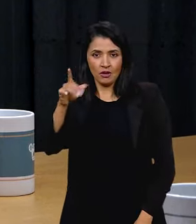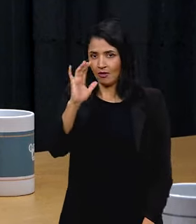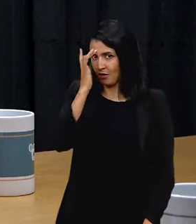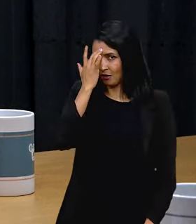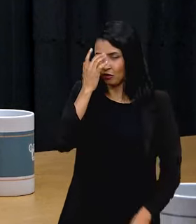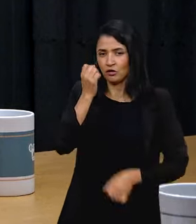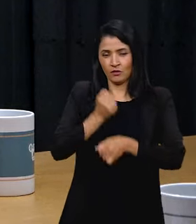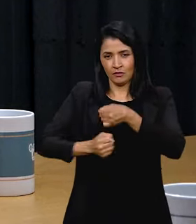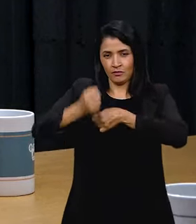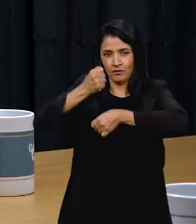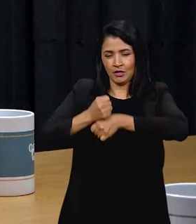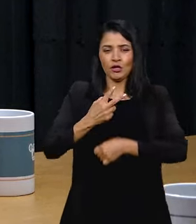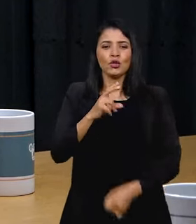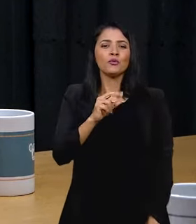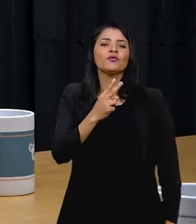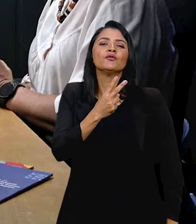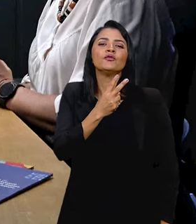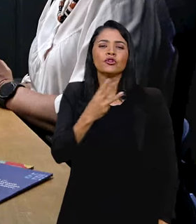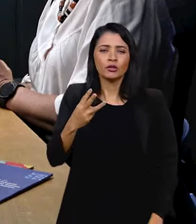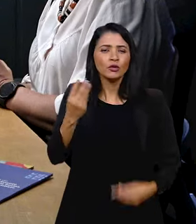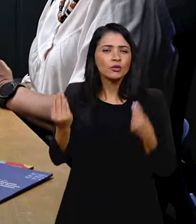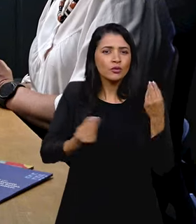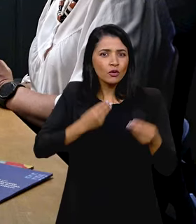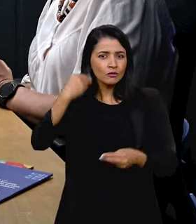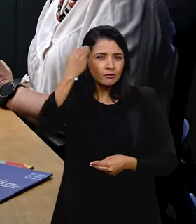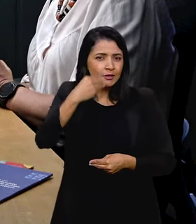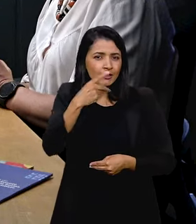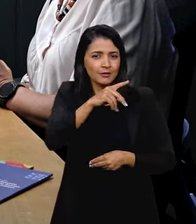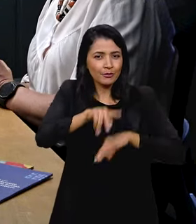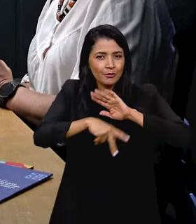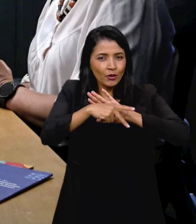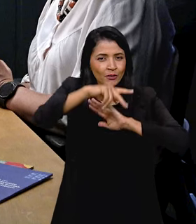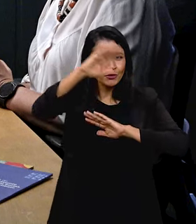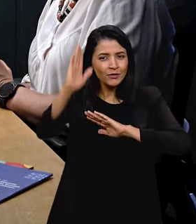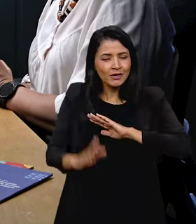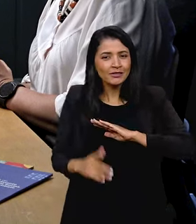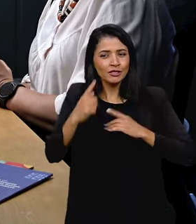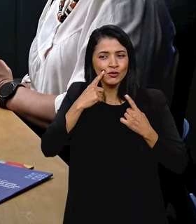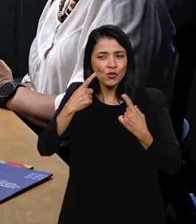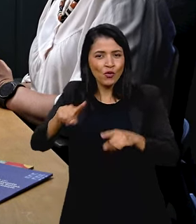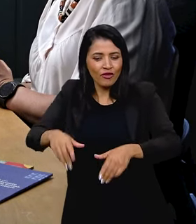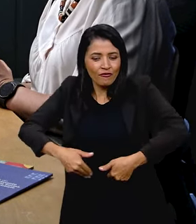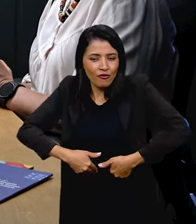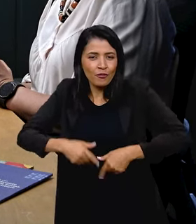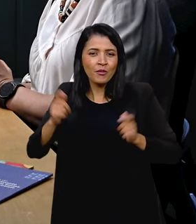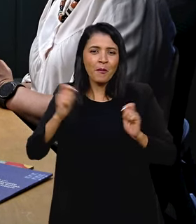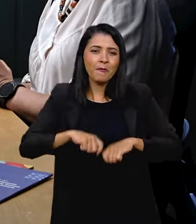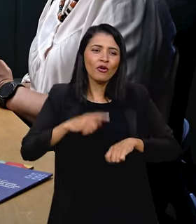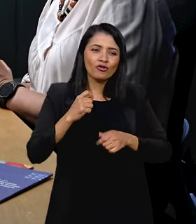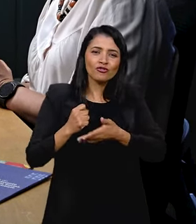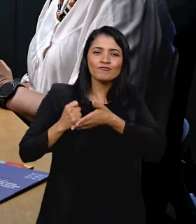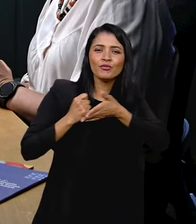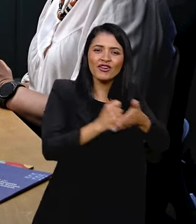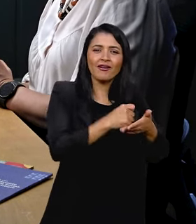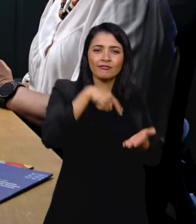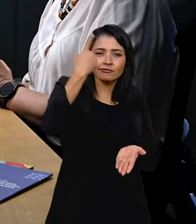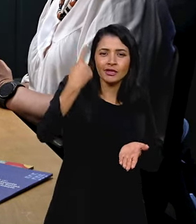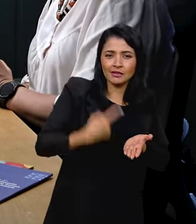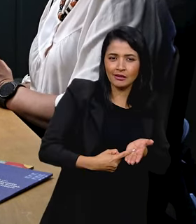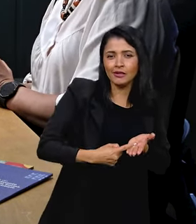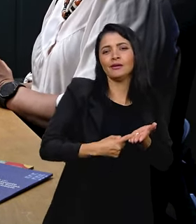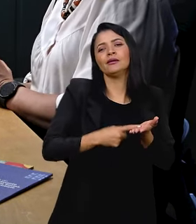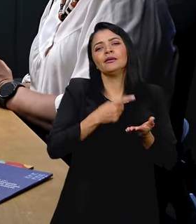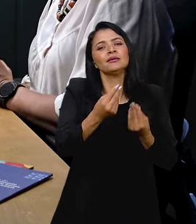ainda no ano passado em 2023 como a experiência Brasileira de combate à fome pode auxiliar nessa aliança